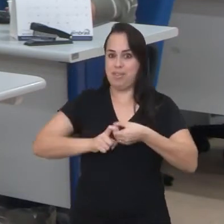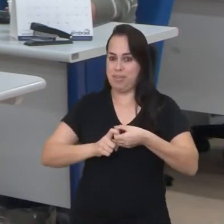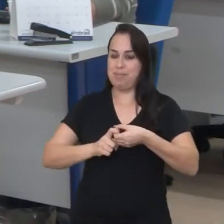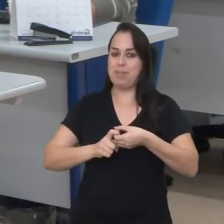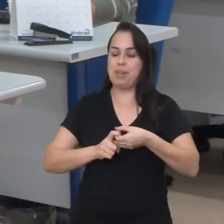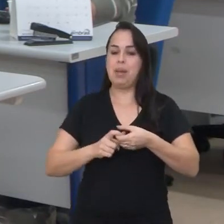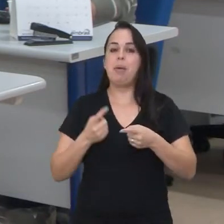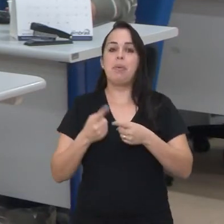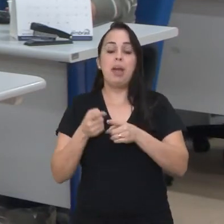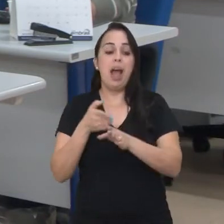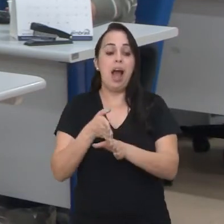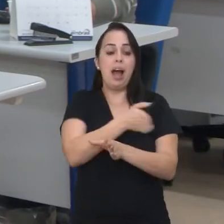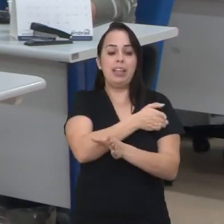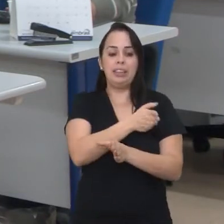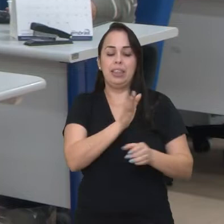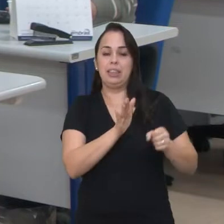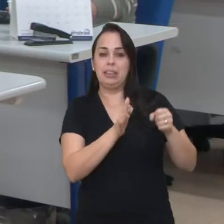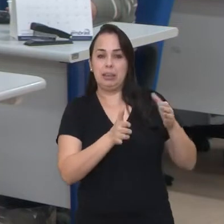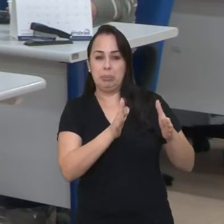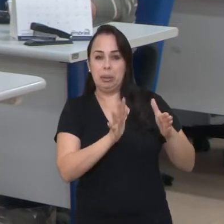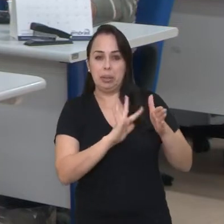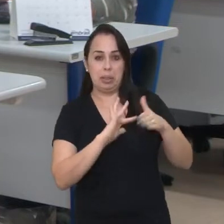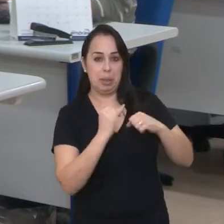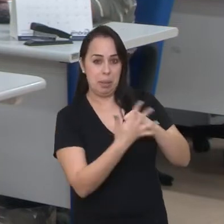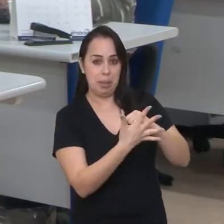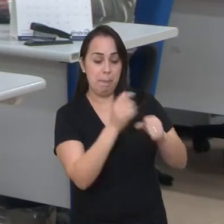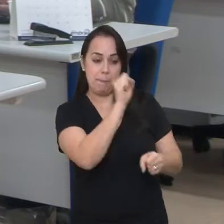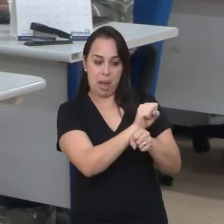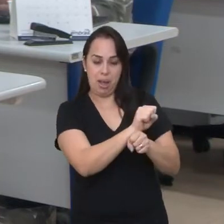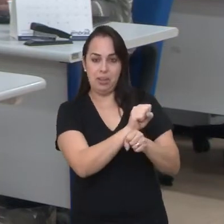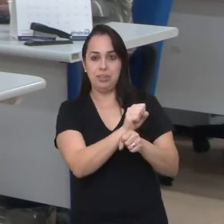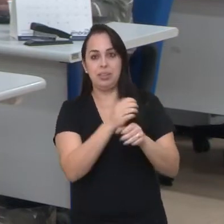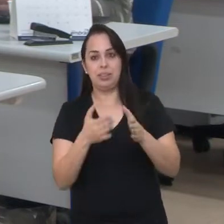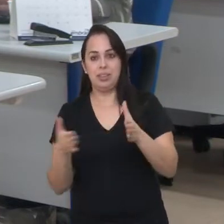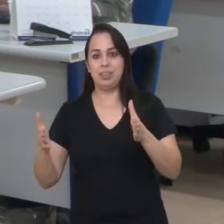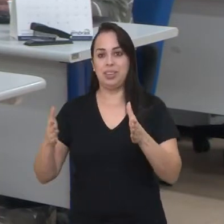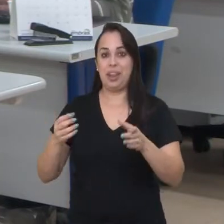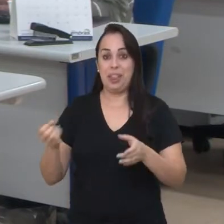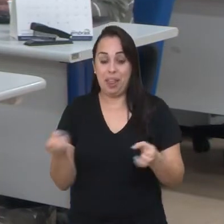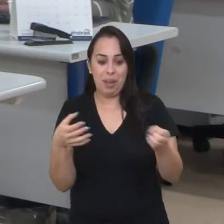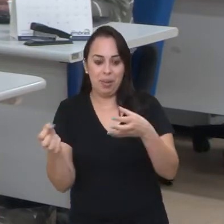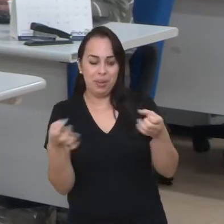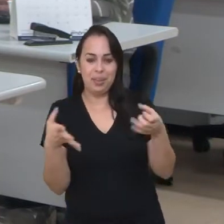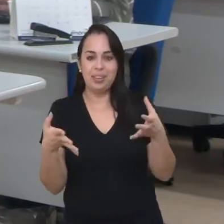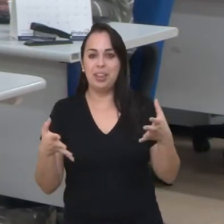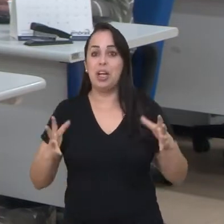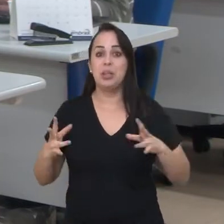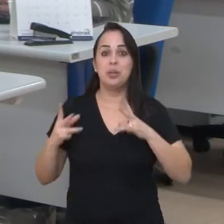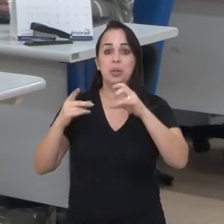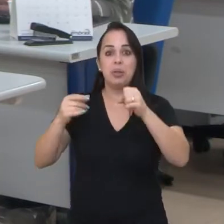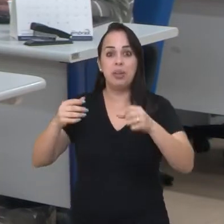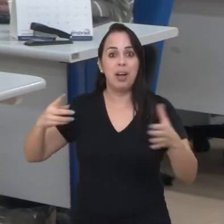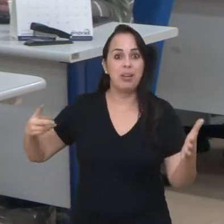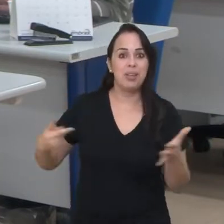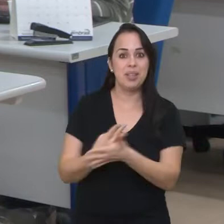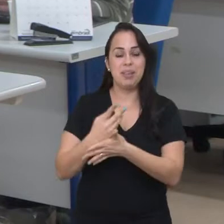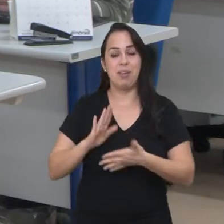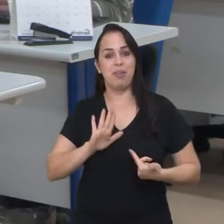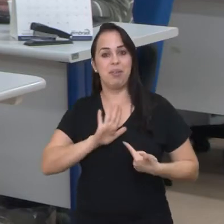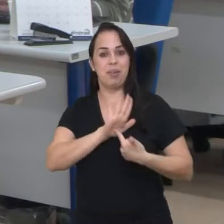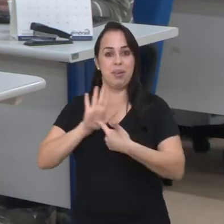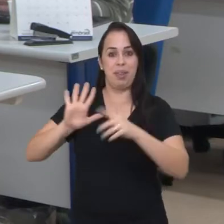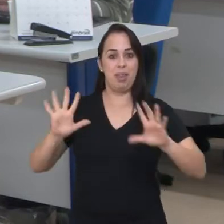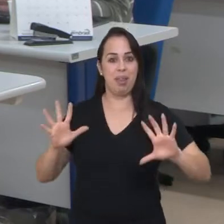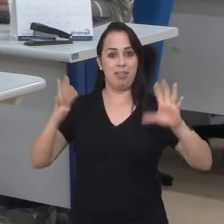retomados depois de um período suspensos em função da pandemia. Retorno marcado por novidades. Tudo o que vai rolar na edição deste ano